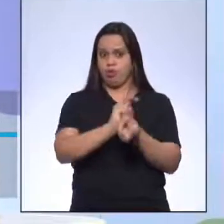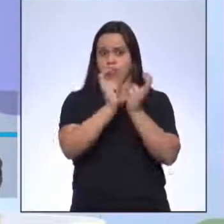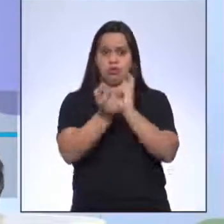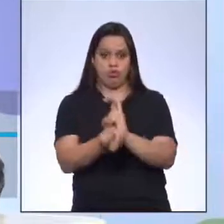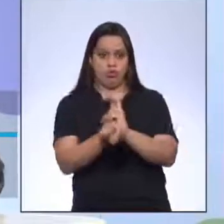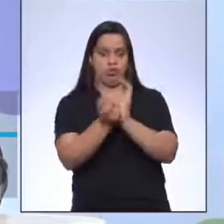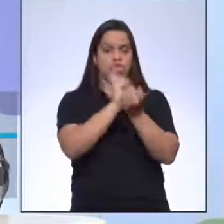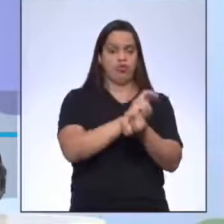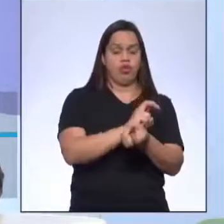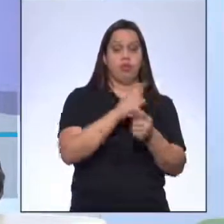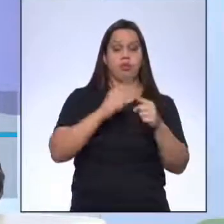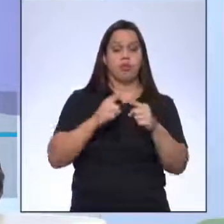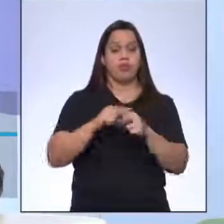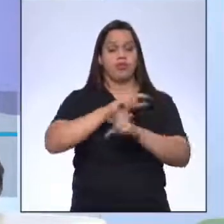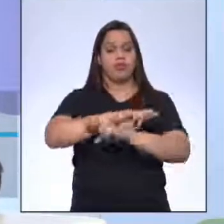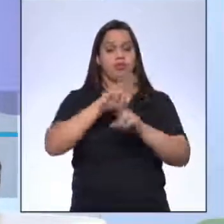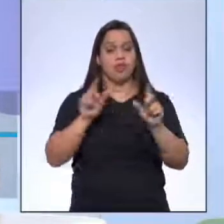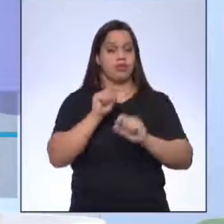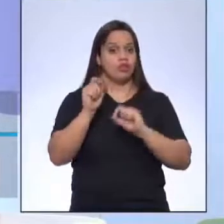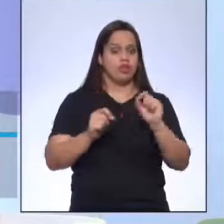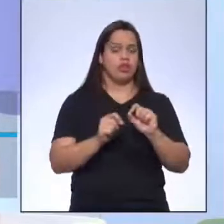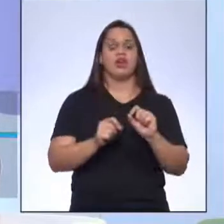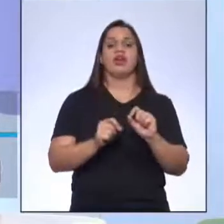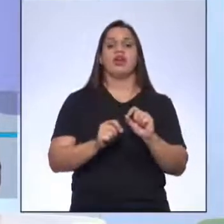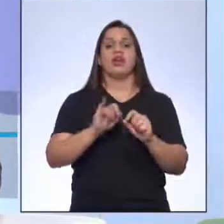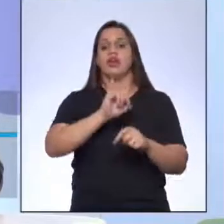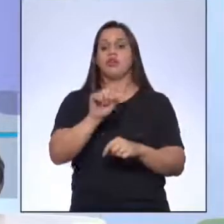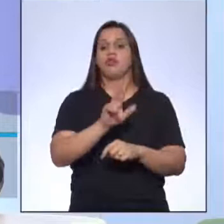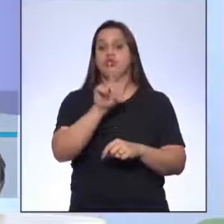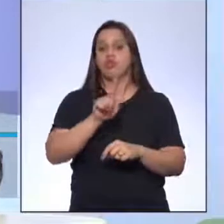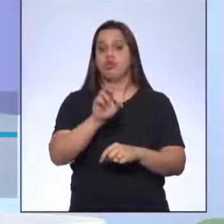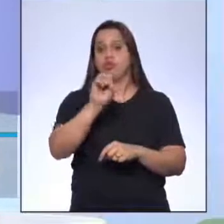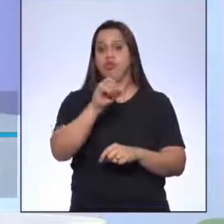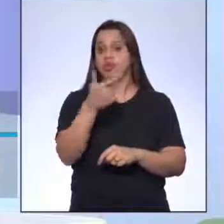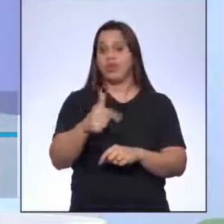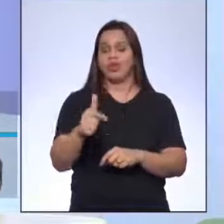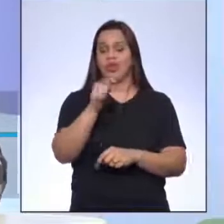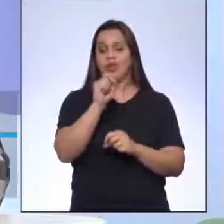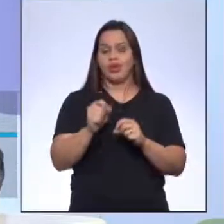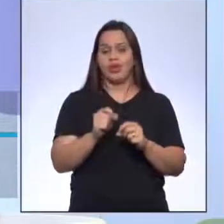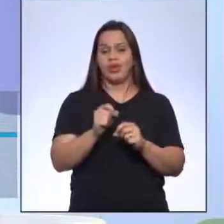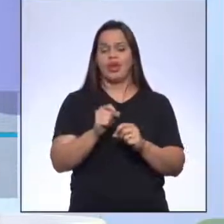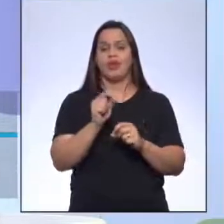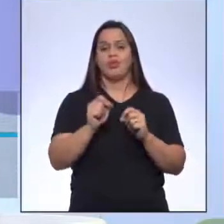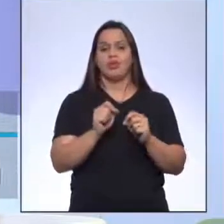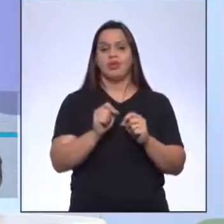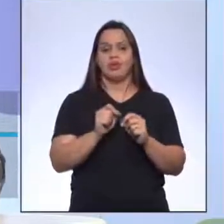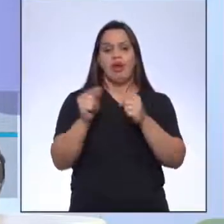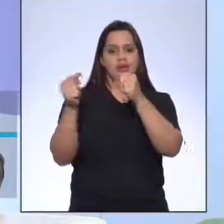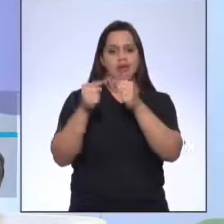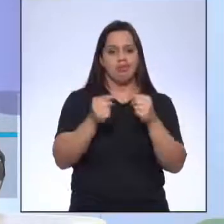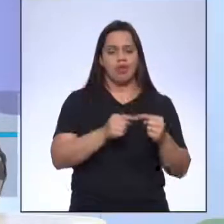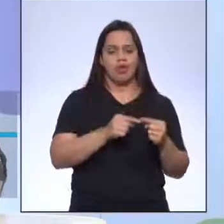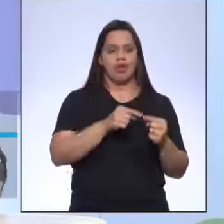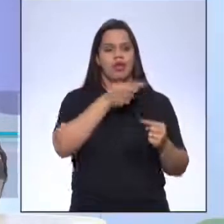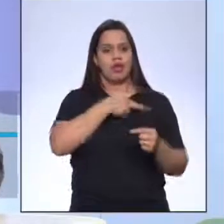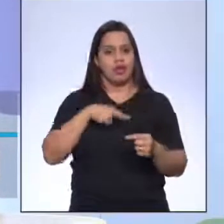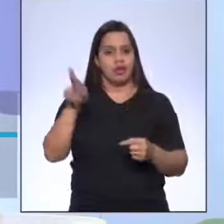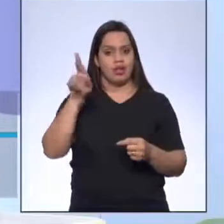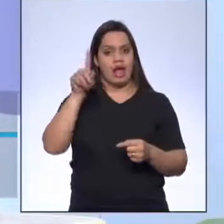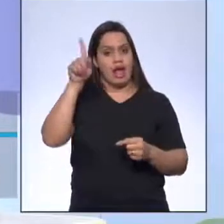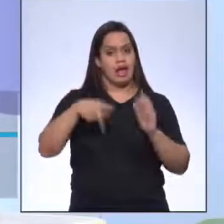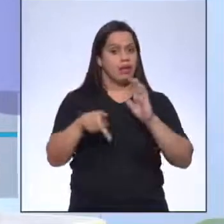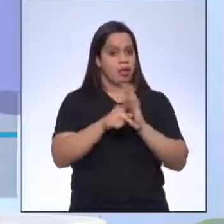Diferentemente de outras danças de origem africana, o jongo ele não tinha uma função religiosa, ou uma conotação religiosa, e sim uma conotação justamente